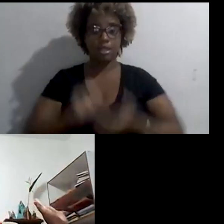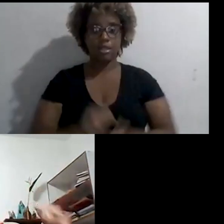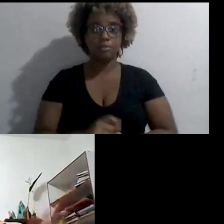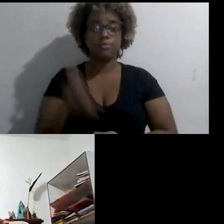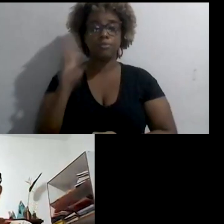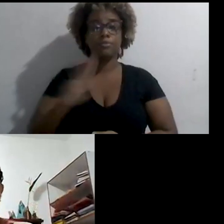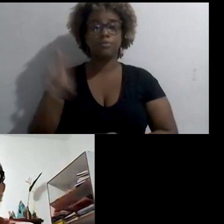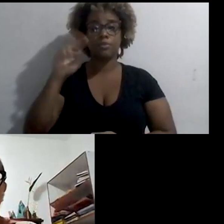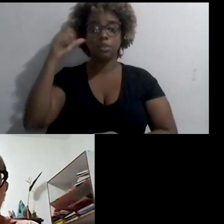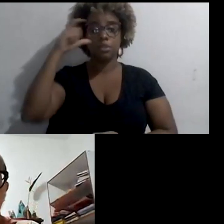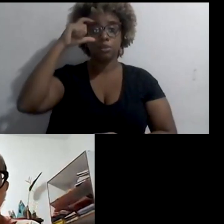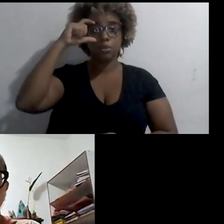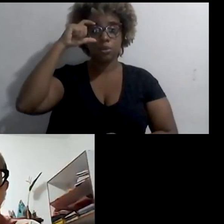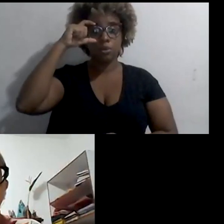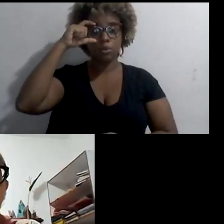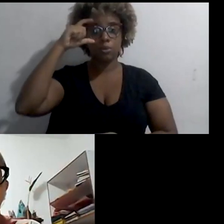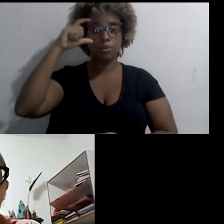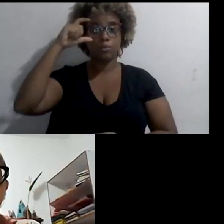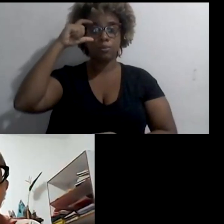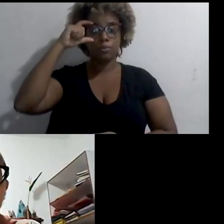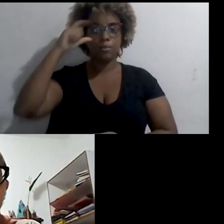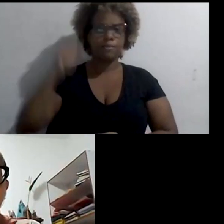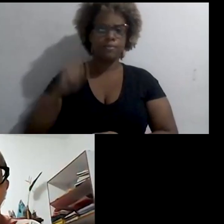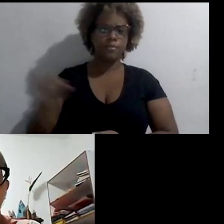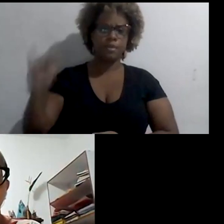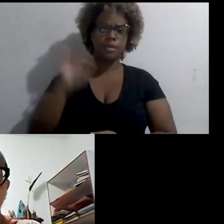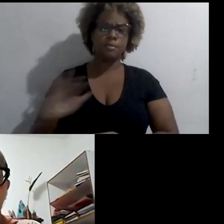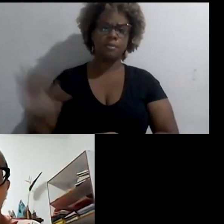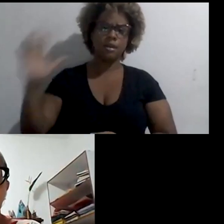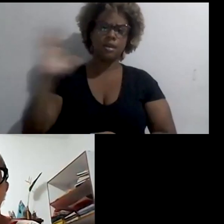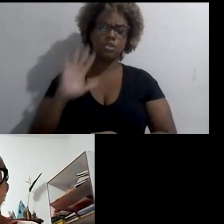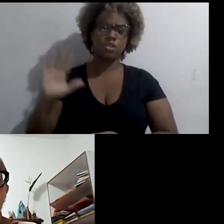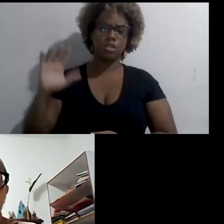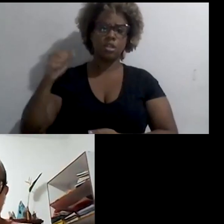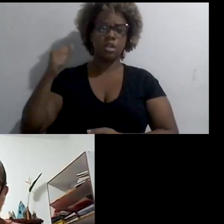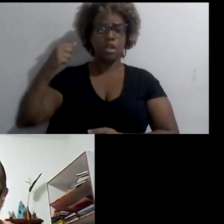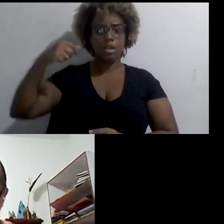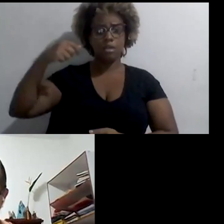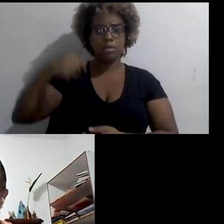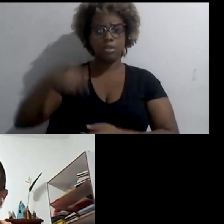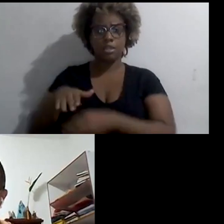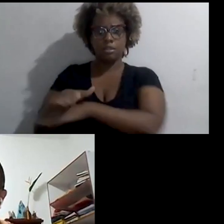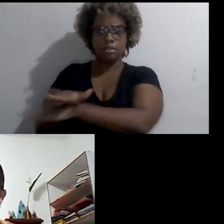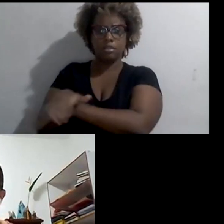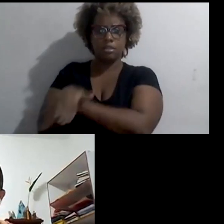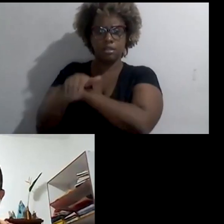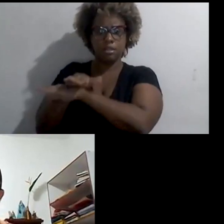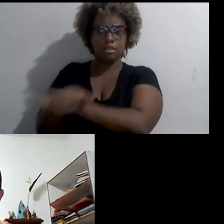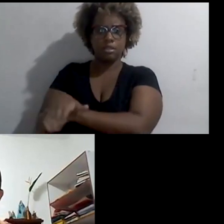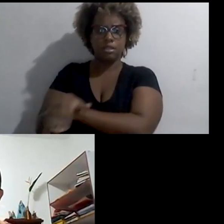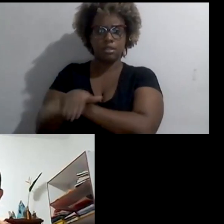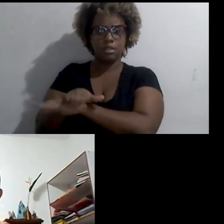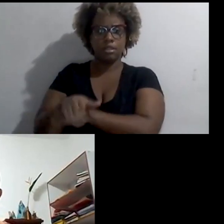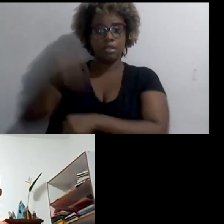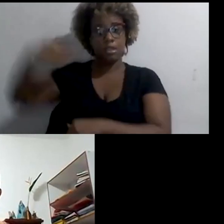tem uma imagem de Iemanjá e uma tapeçaria colorida.